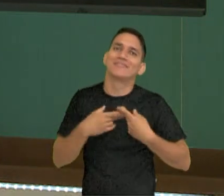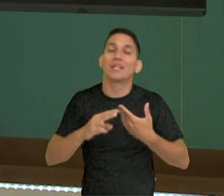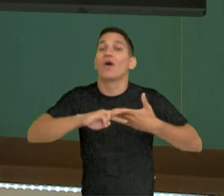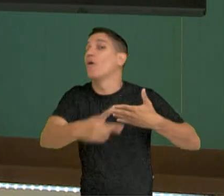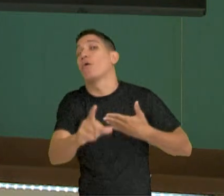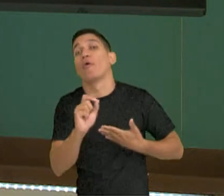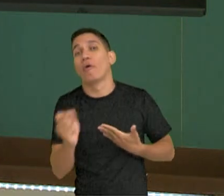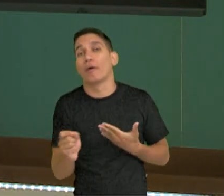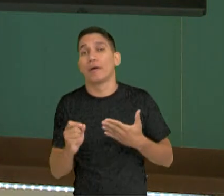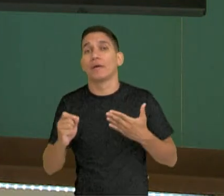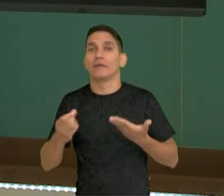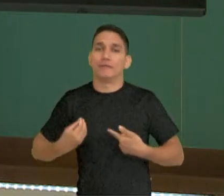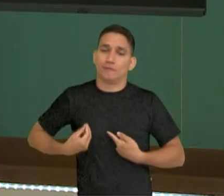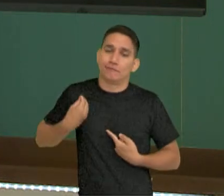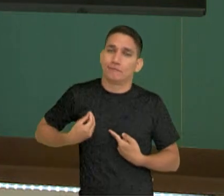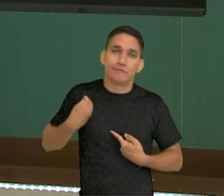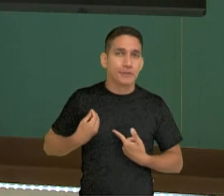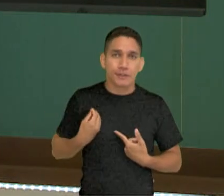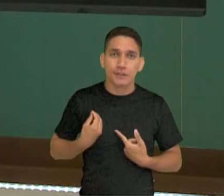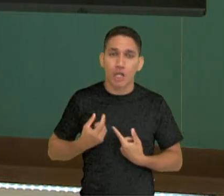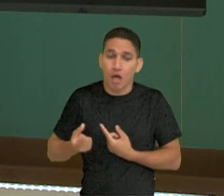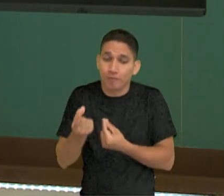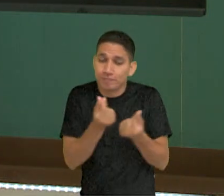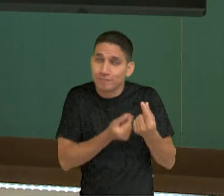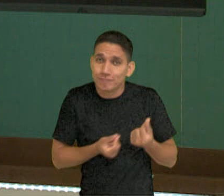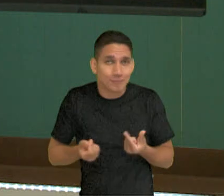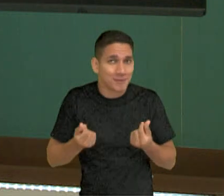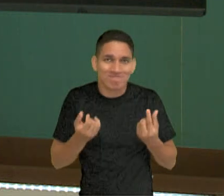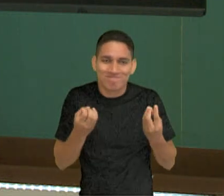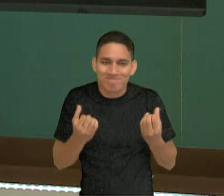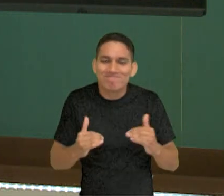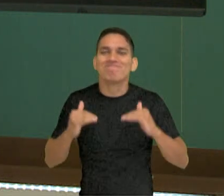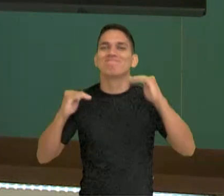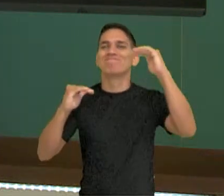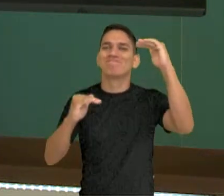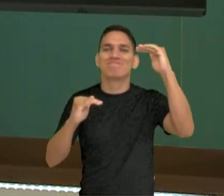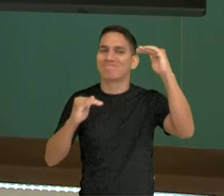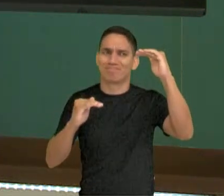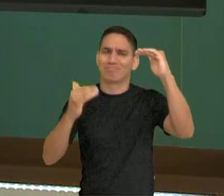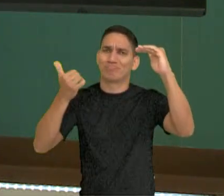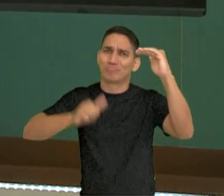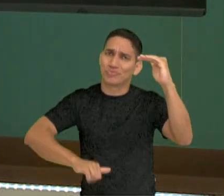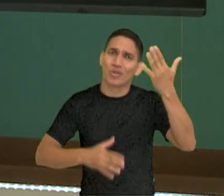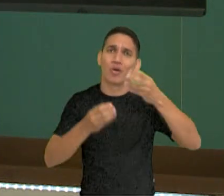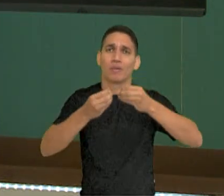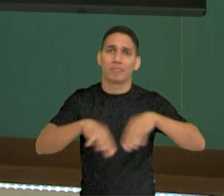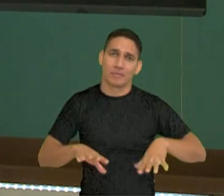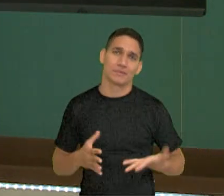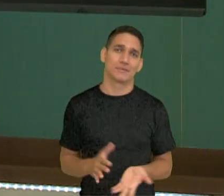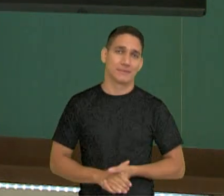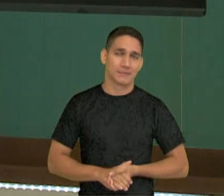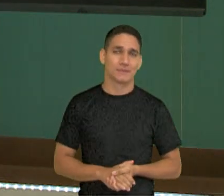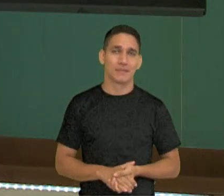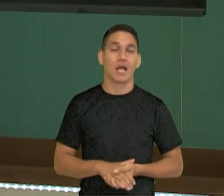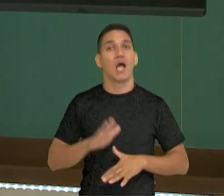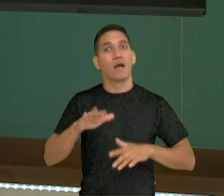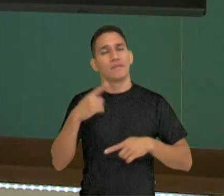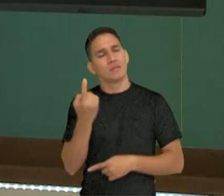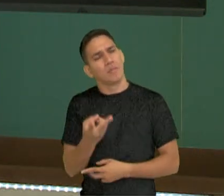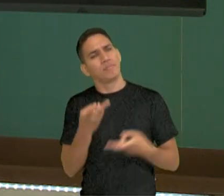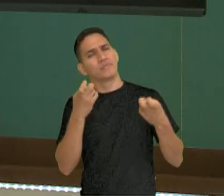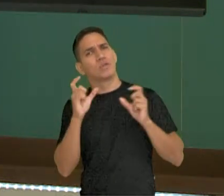consequentemente, não tem uma vida financeira adequada, saudável. Isso é muito comum. Às vezes a gente vê também